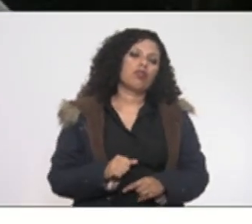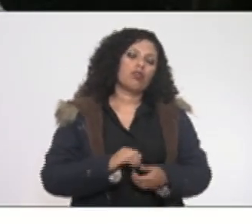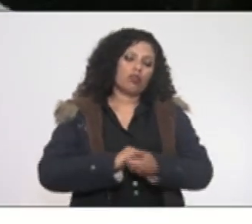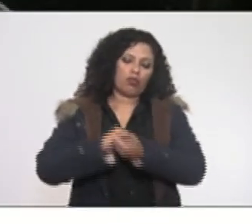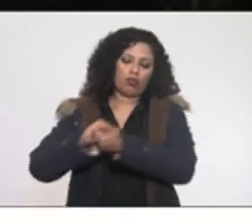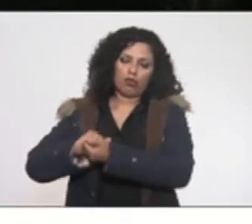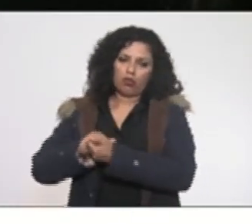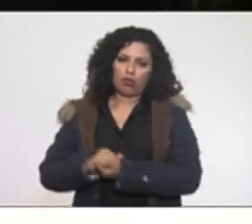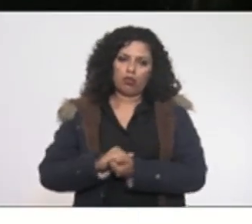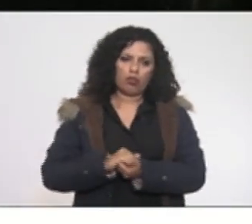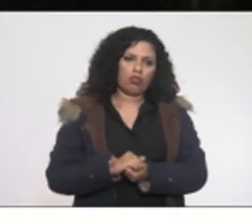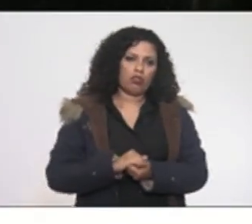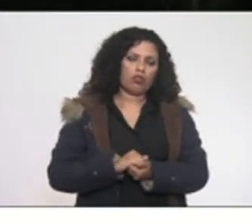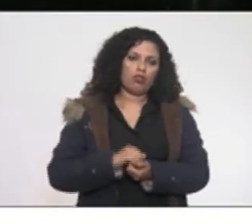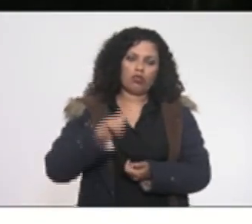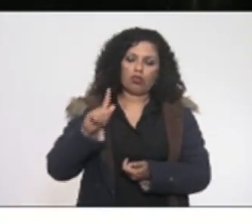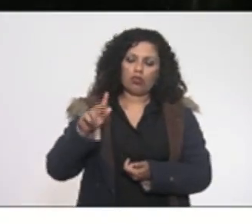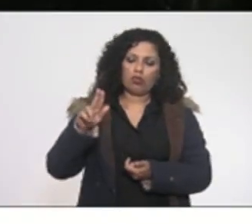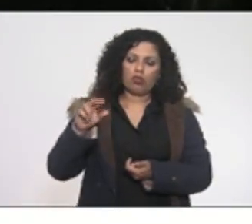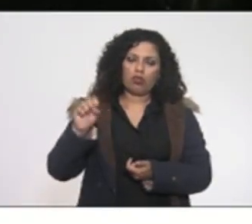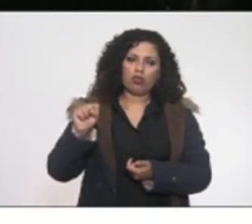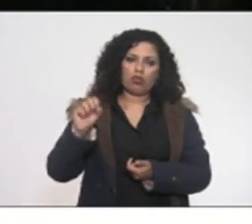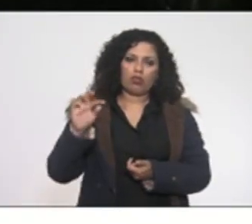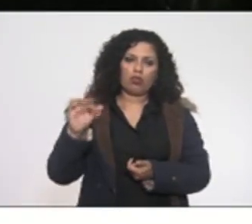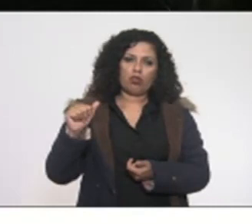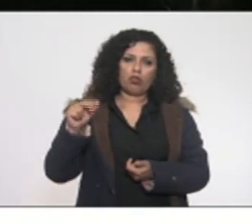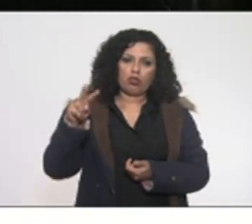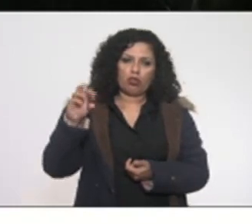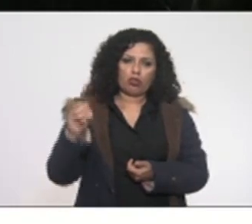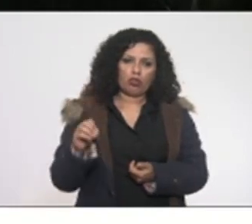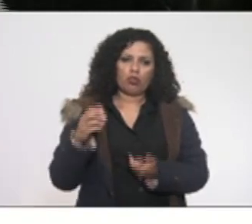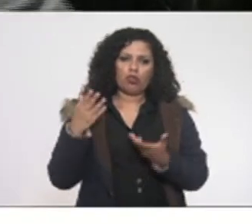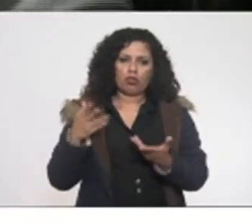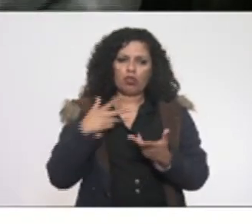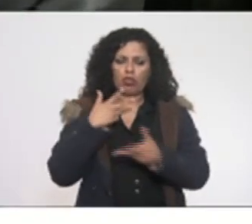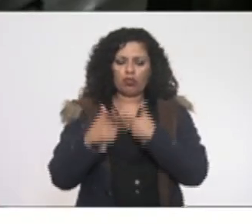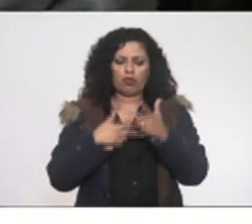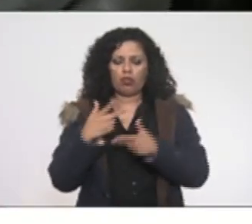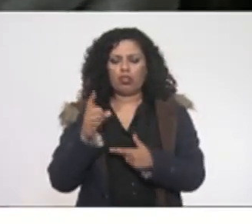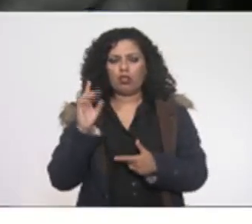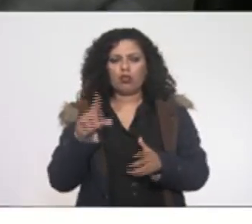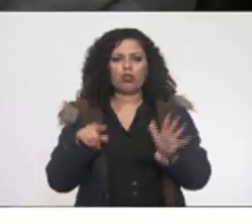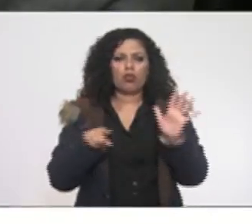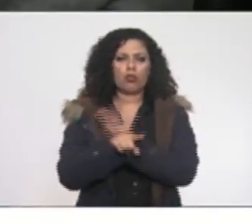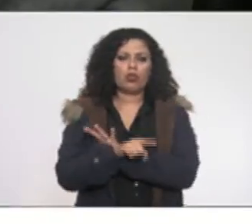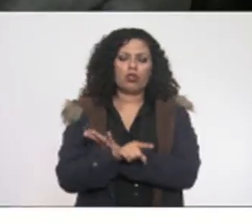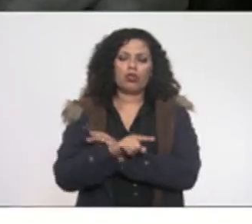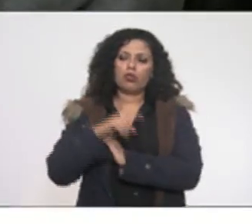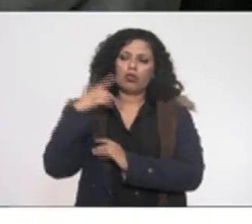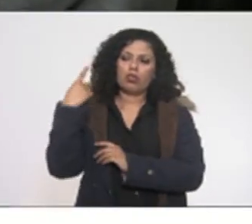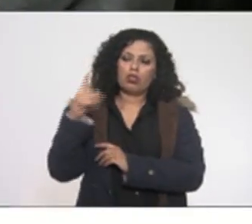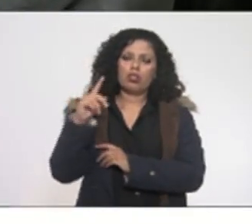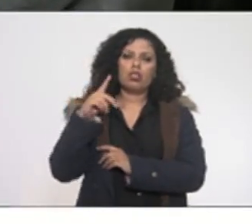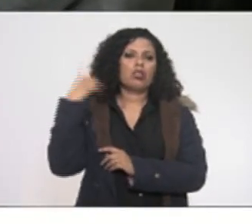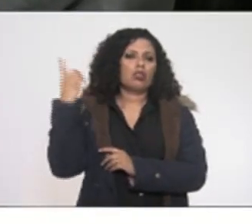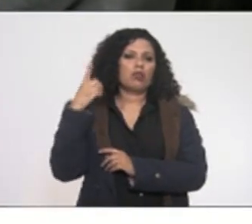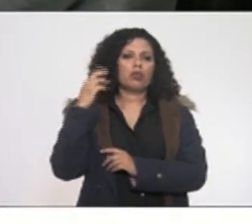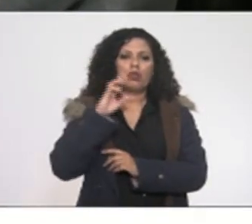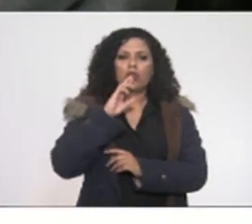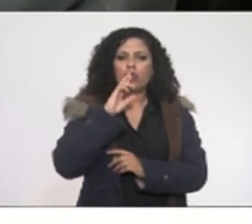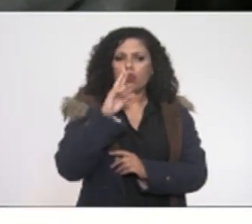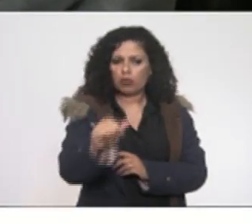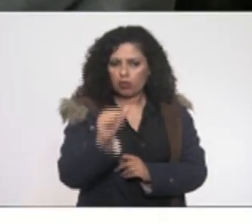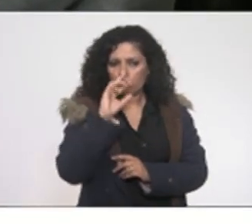Cumprimentar o deputado Gustavo Schmidt, já passou por aqui. Eu quero só fazer constar a pergunta do deputado Rodrigo Amorim, que não